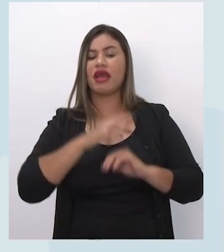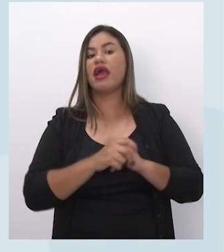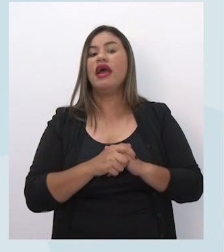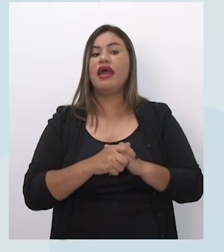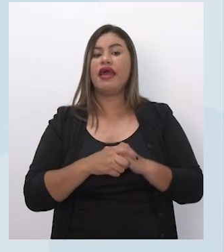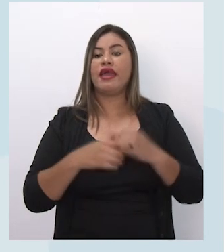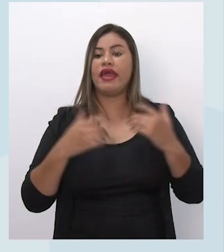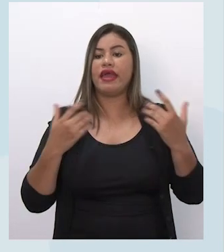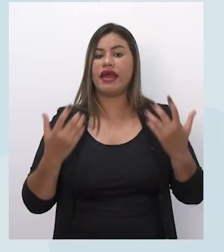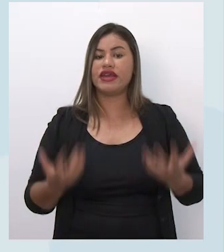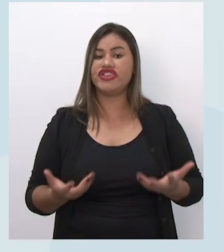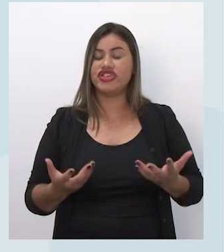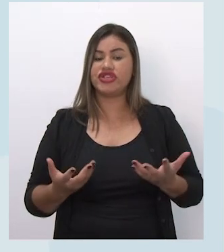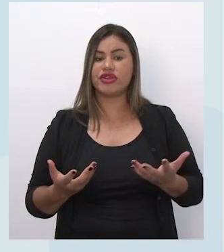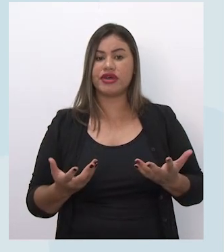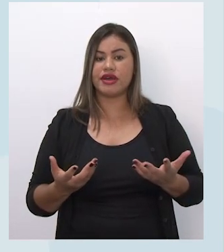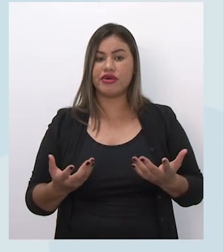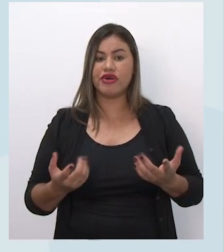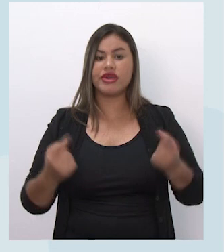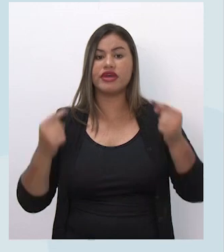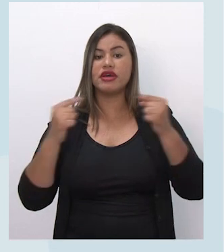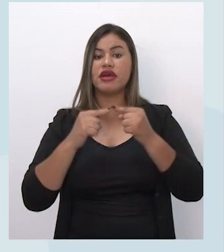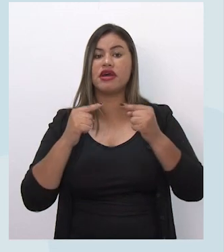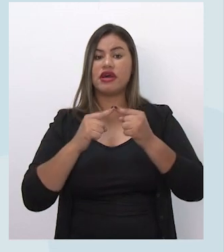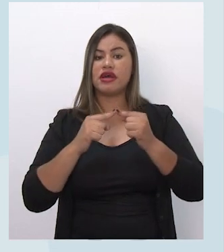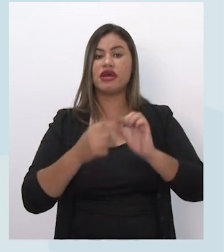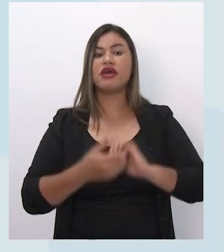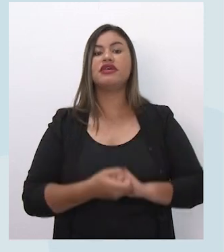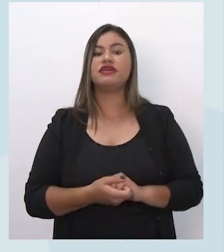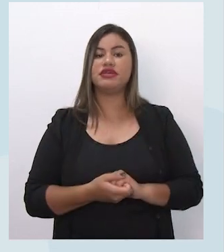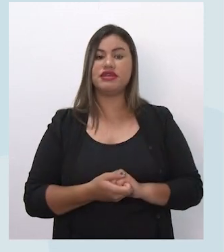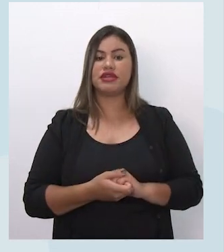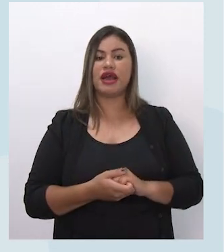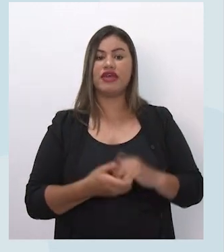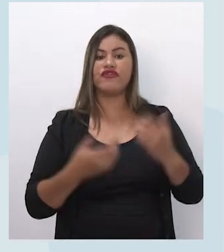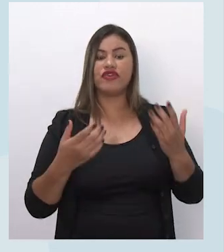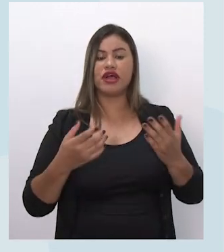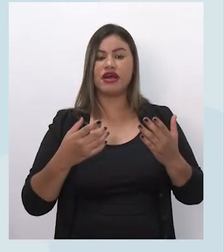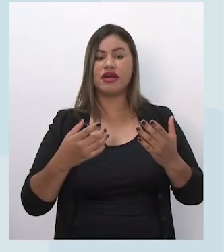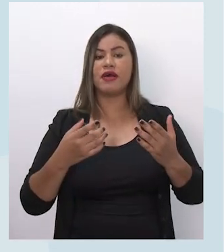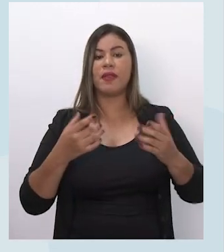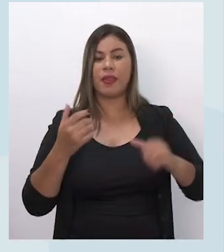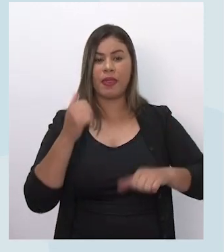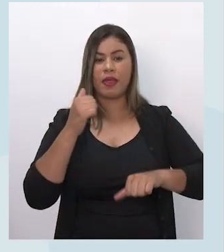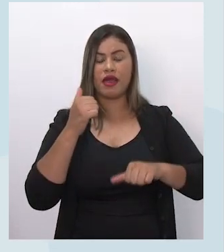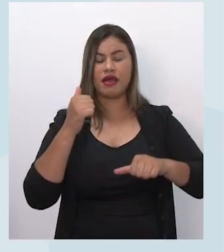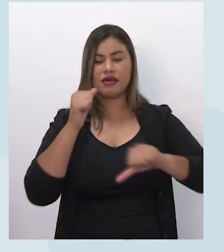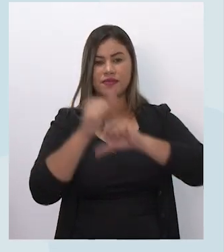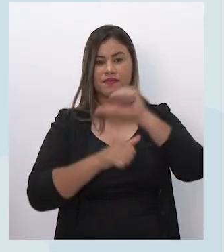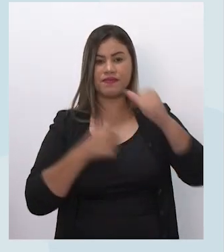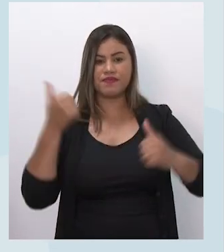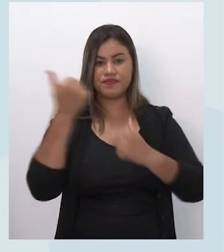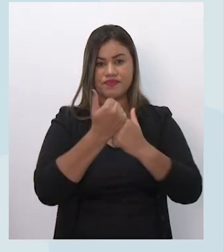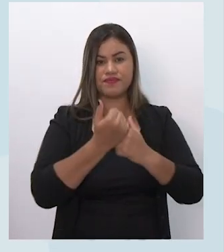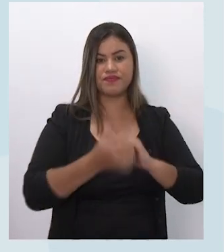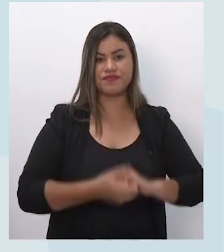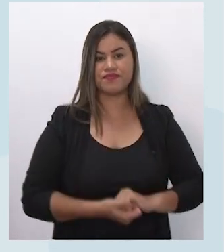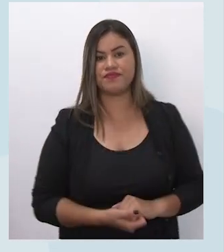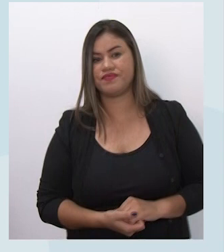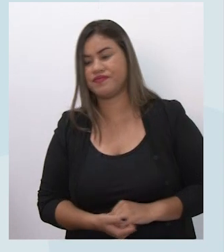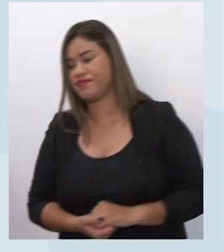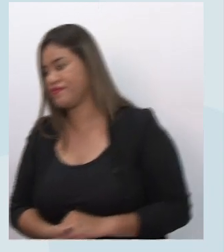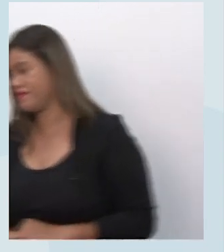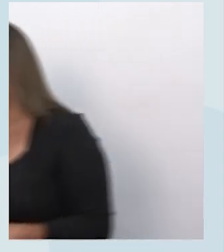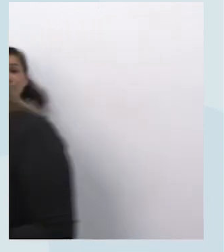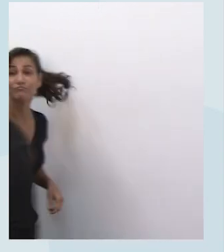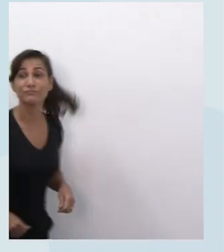slide, a gente tem aí a definição mais ou menos de cada um, e eu vou exemplificando para vocês. Então, o da analogia, né, ele é um princípio